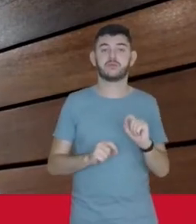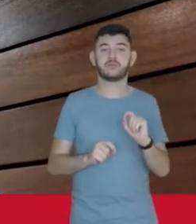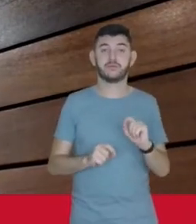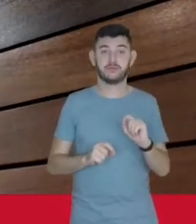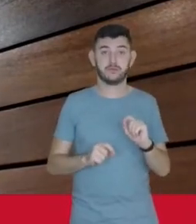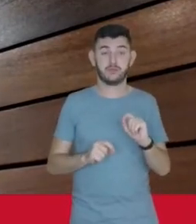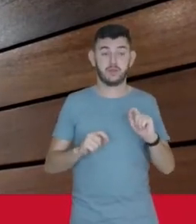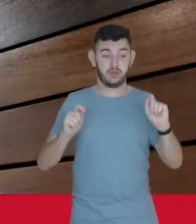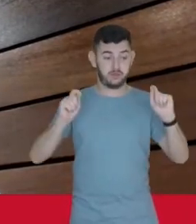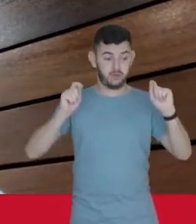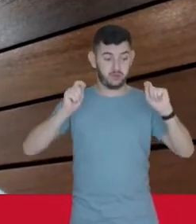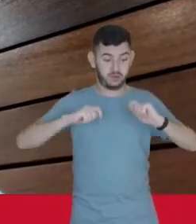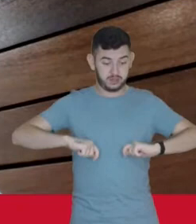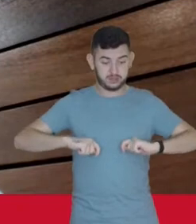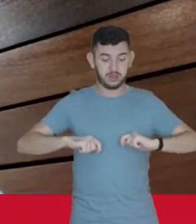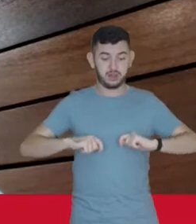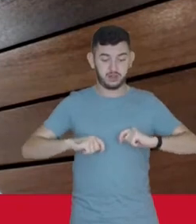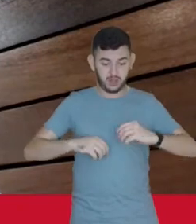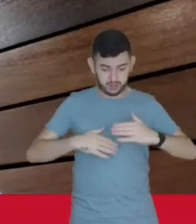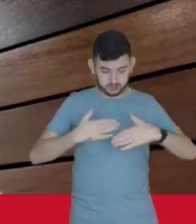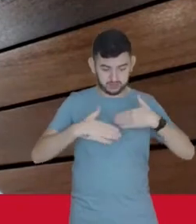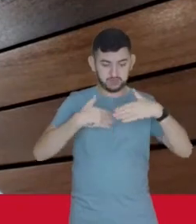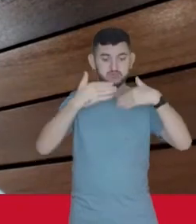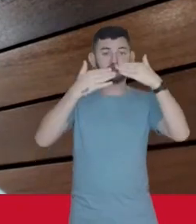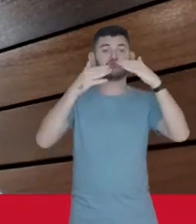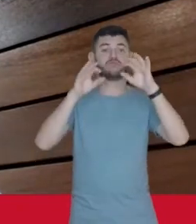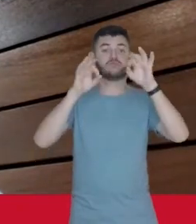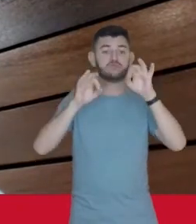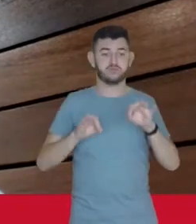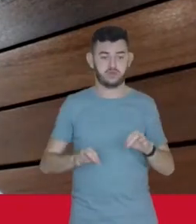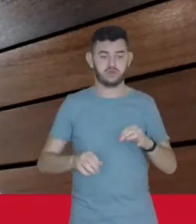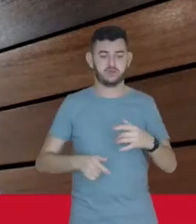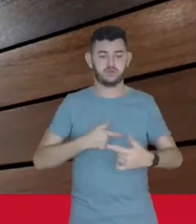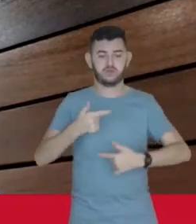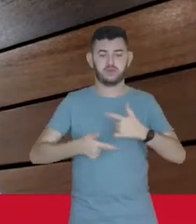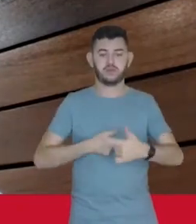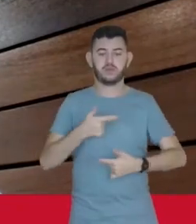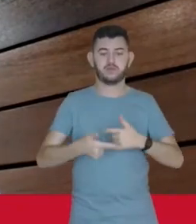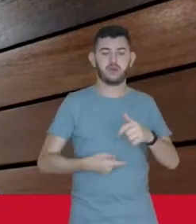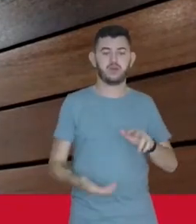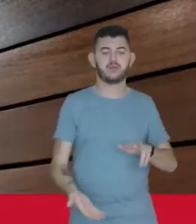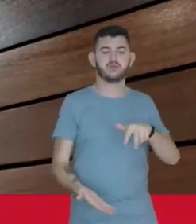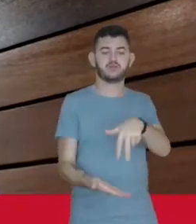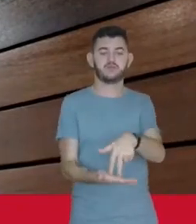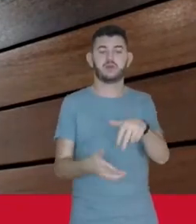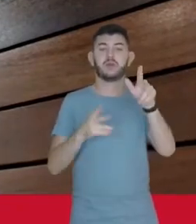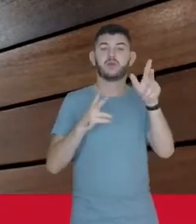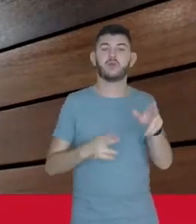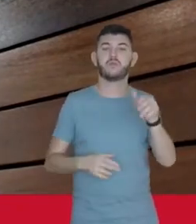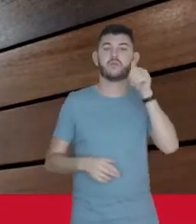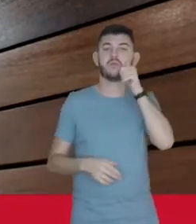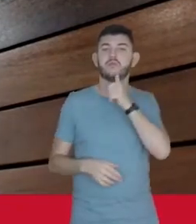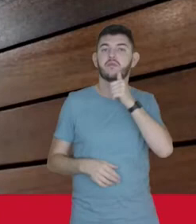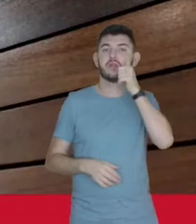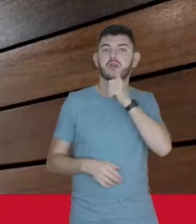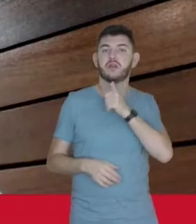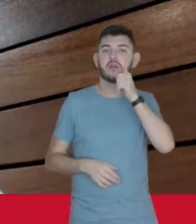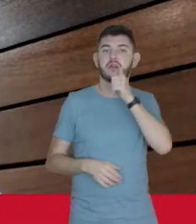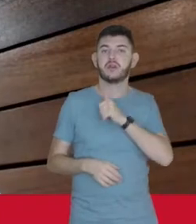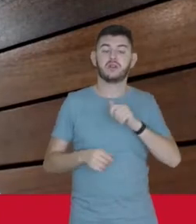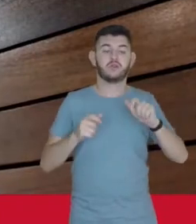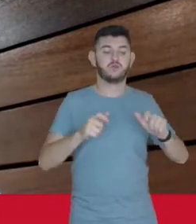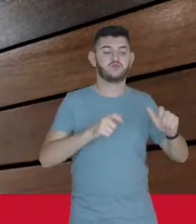minhas potencialidades, para que eu atue como mulher nos diferentes espaços da